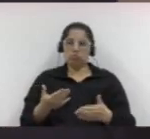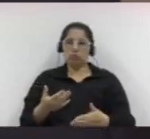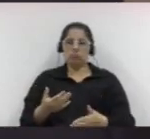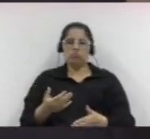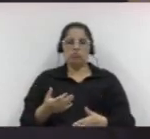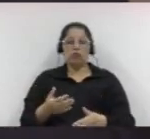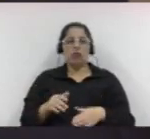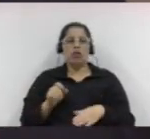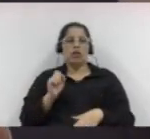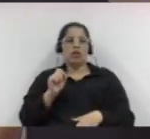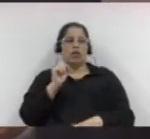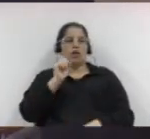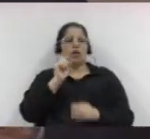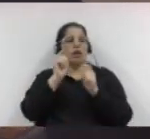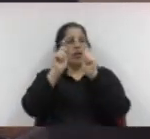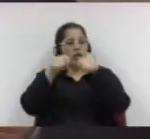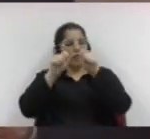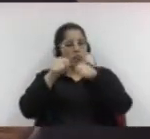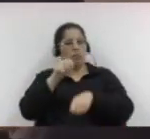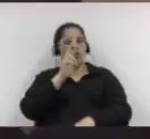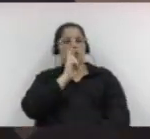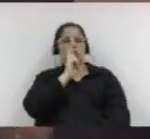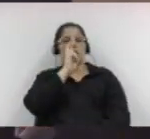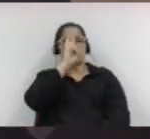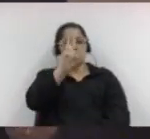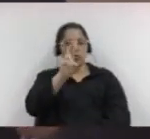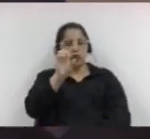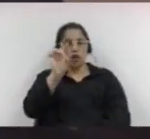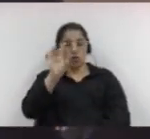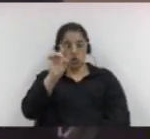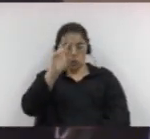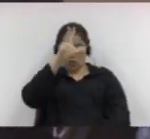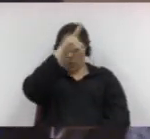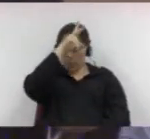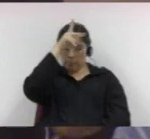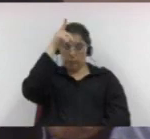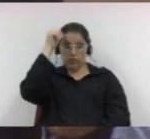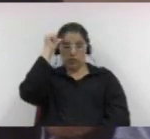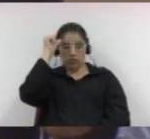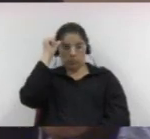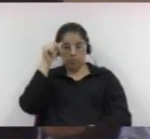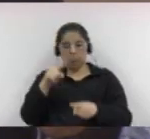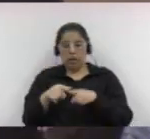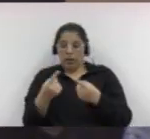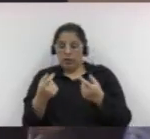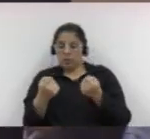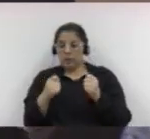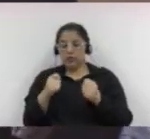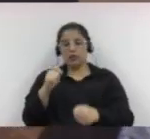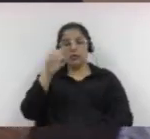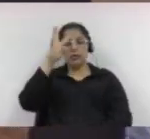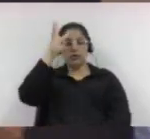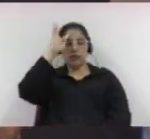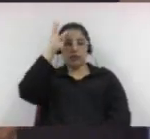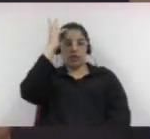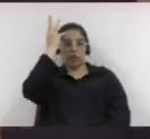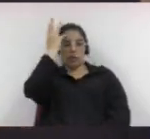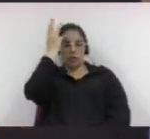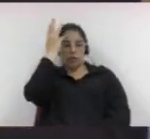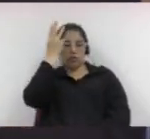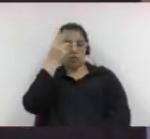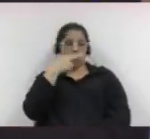é a prefeitura, através do corpo jurídico. Mas uma saída nós temos que ter. É igual virar as